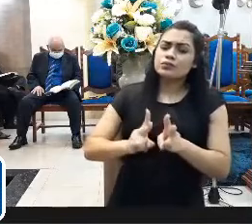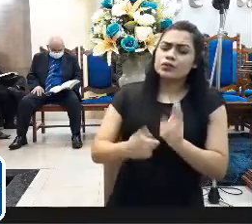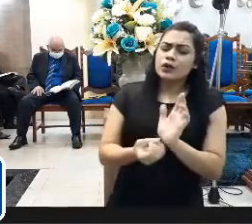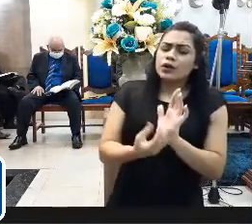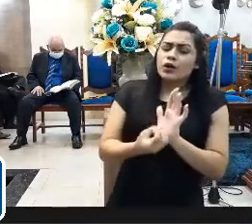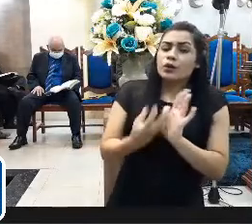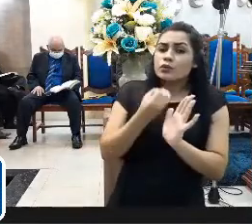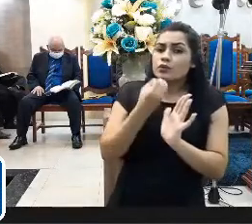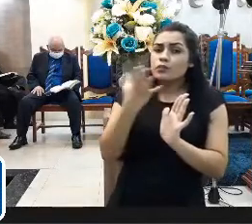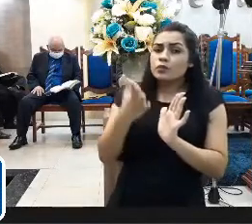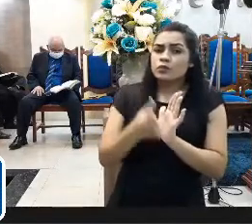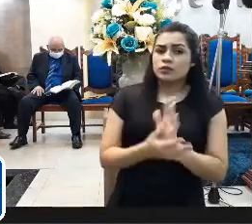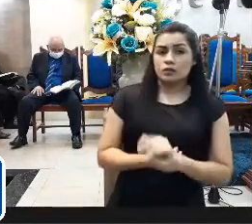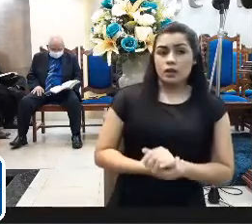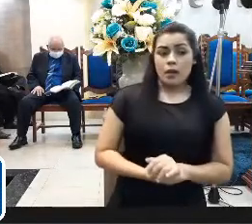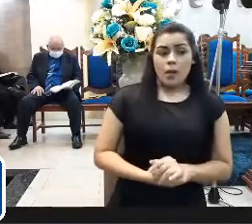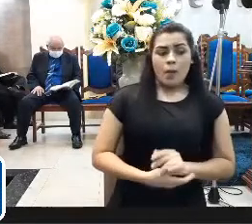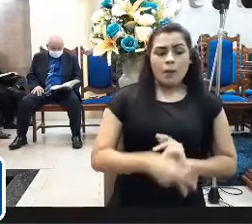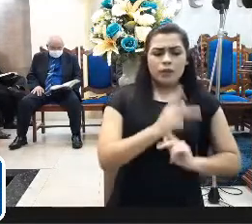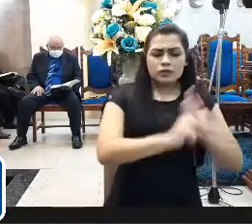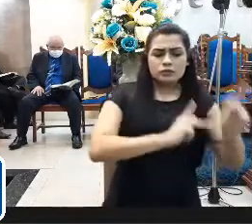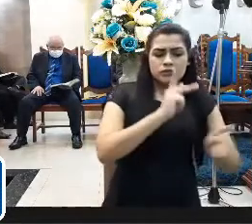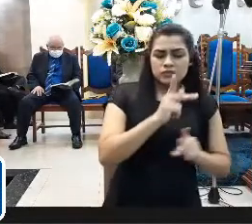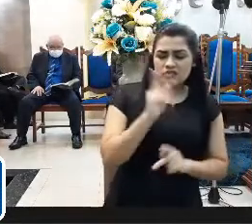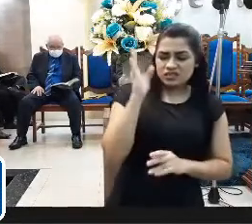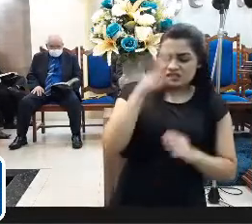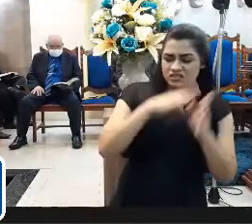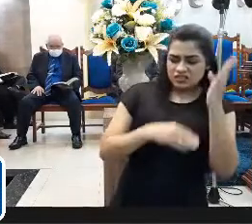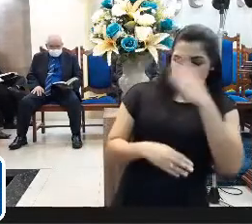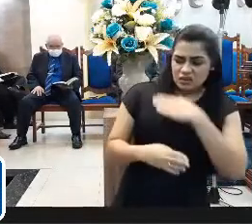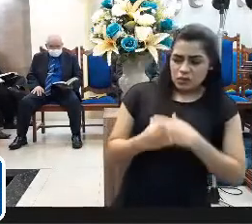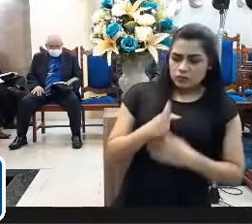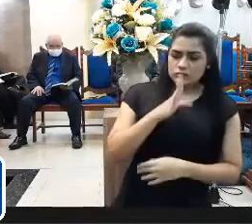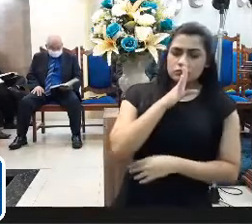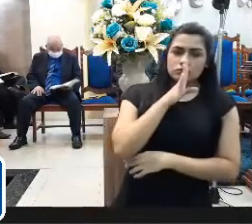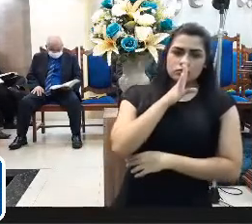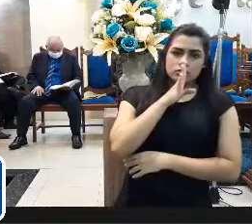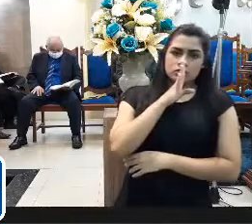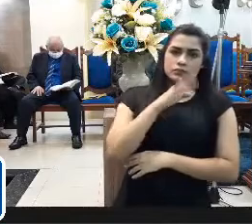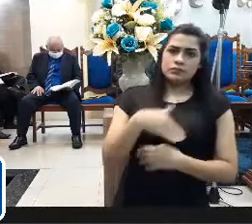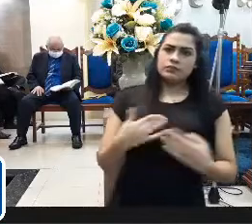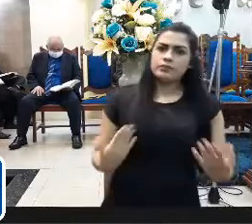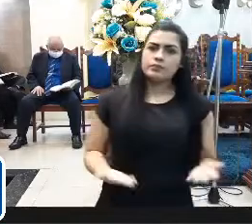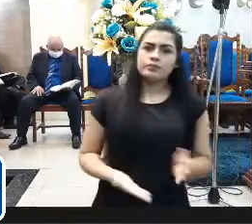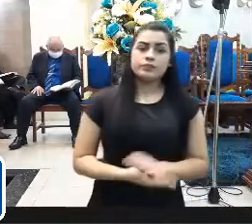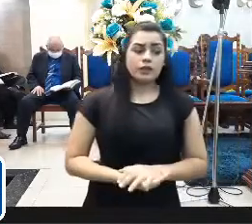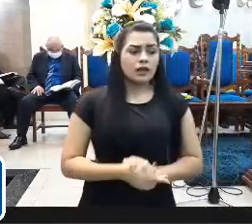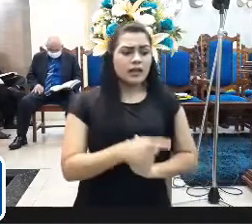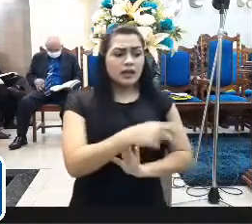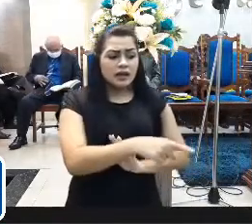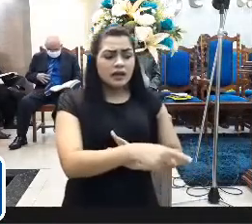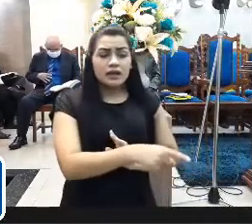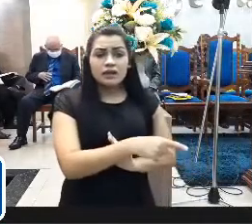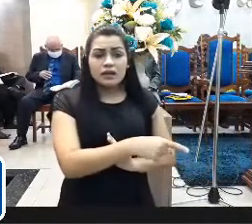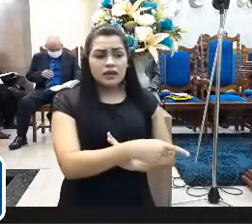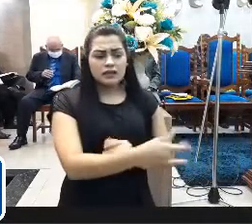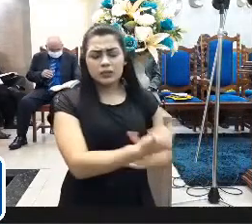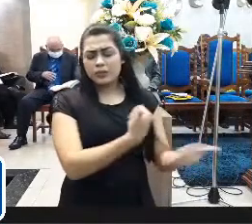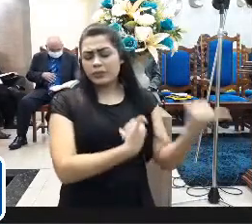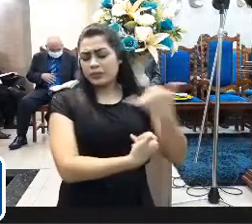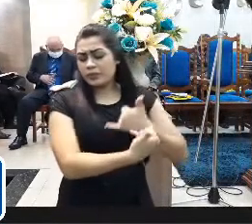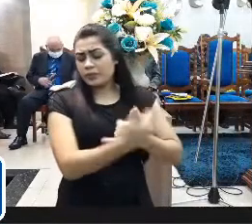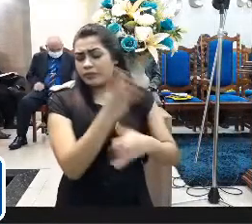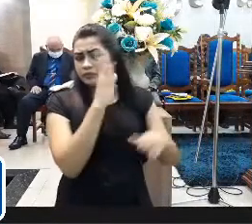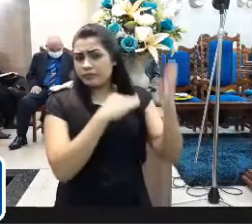de homens insensatos. Então Pedro diz: olha, vão fazendo bem, e eles falam mal, mas vai fazendo bem, que você